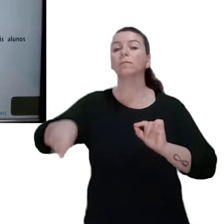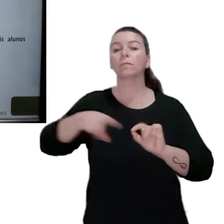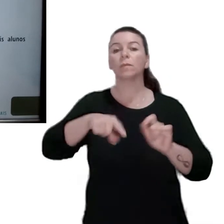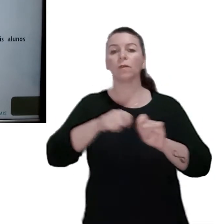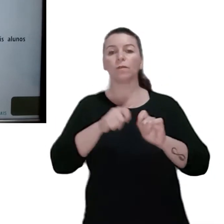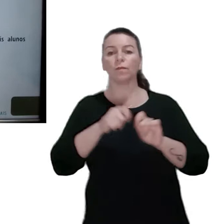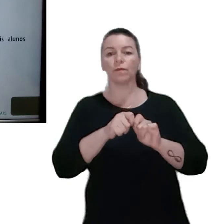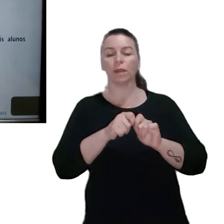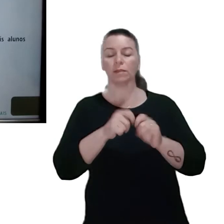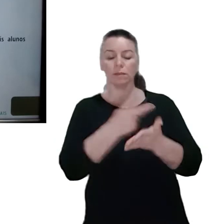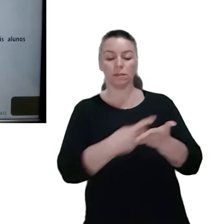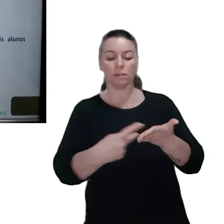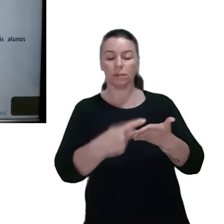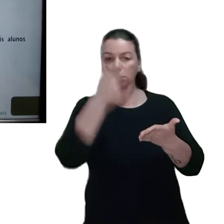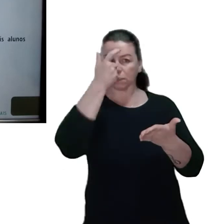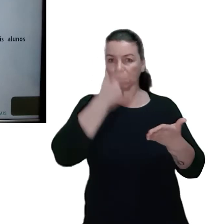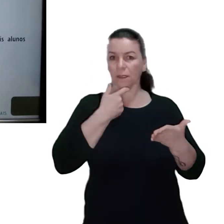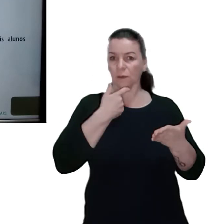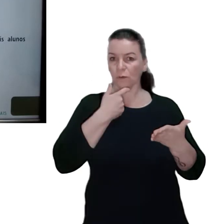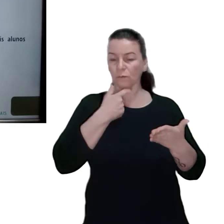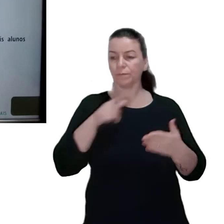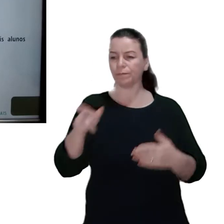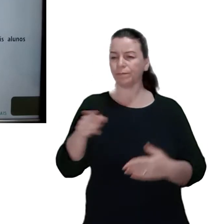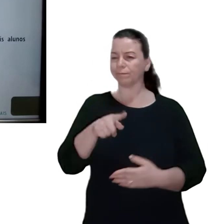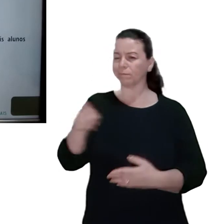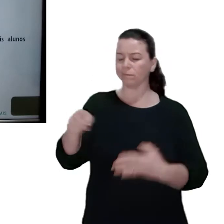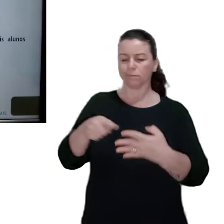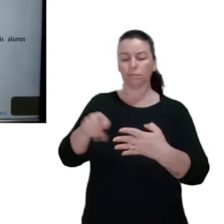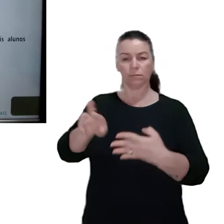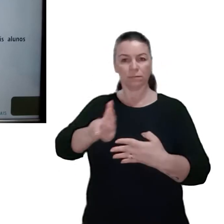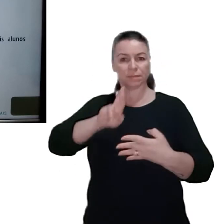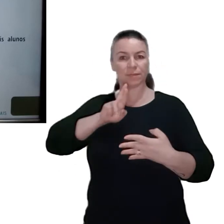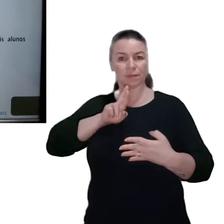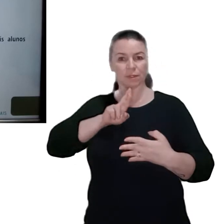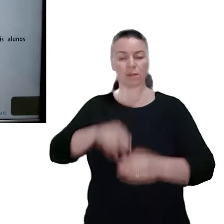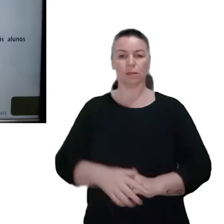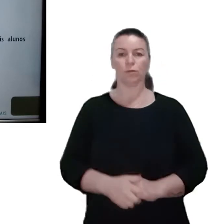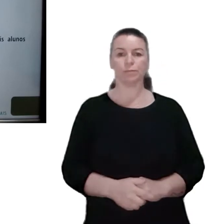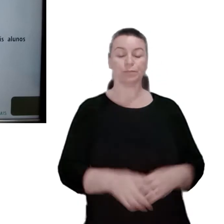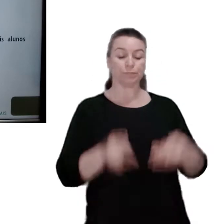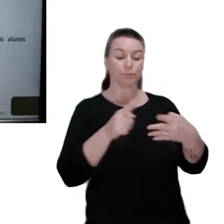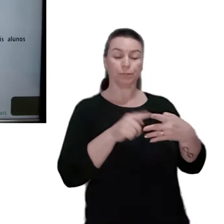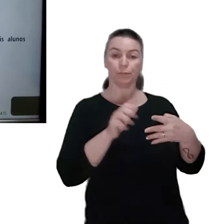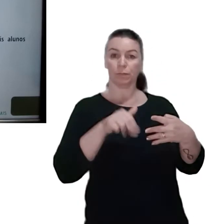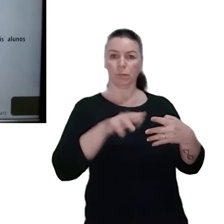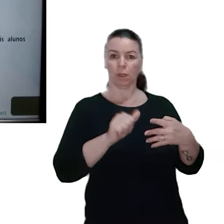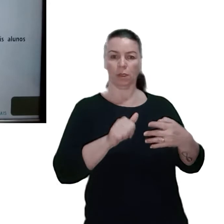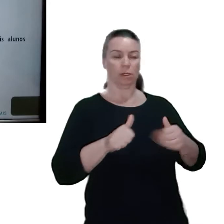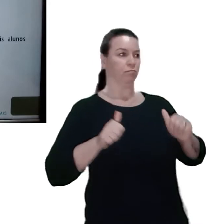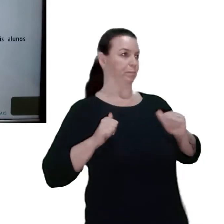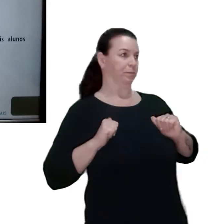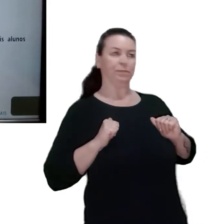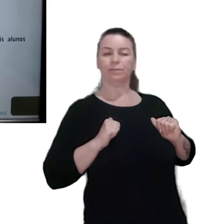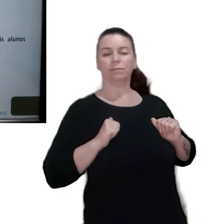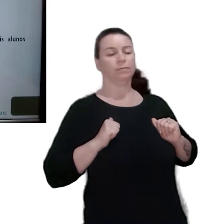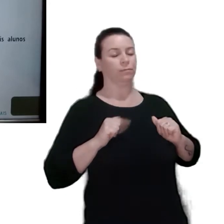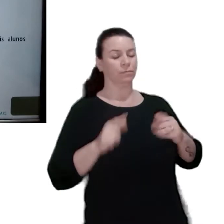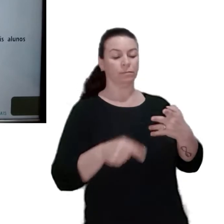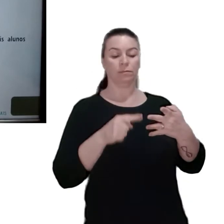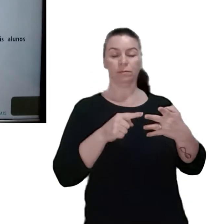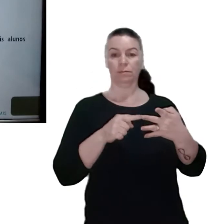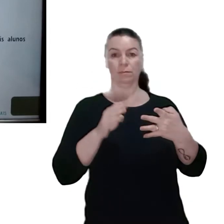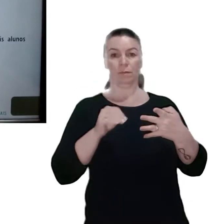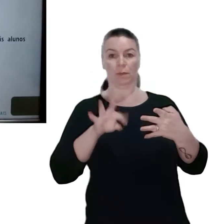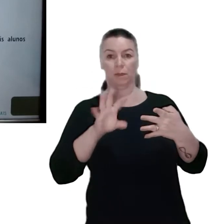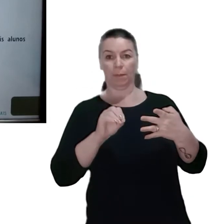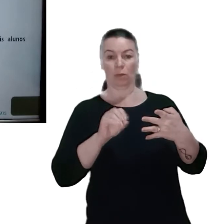minha caricatura? Eles fizeram as seguintes afirmações: Ana, não fui eu. Beto, foi a